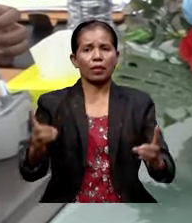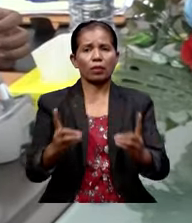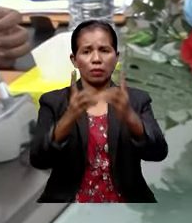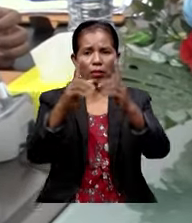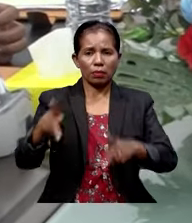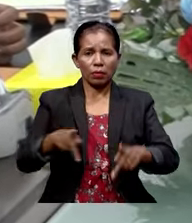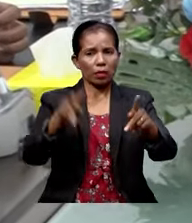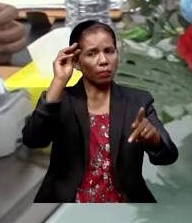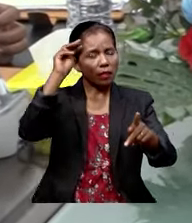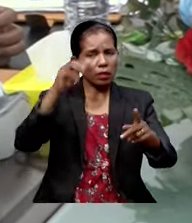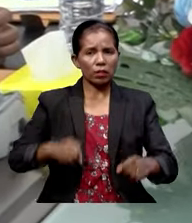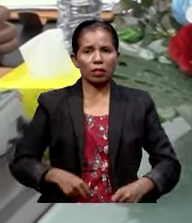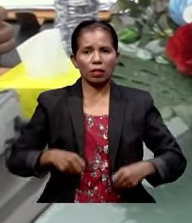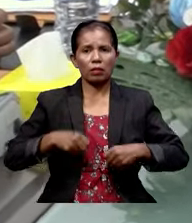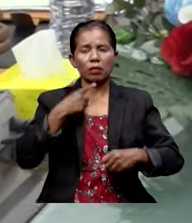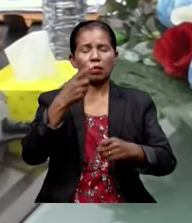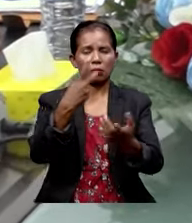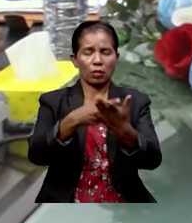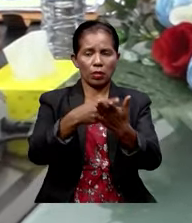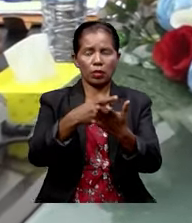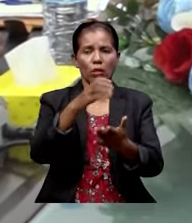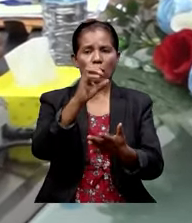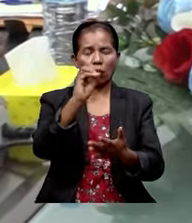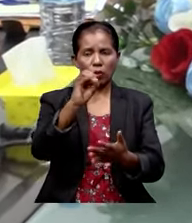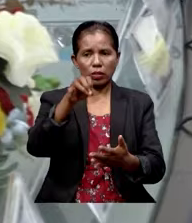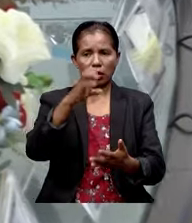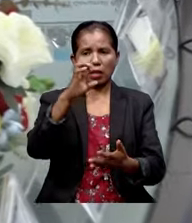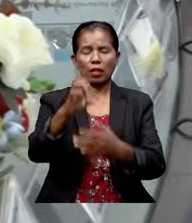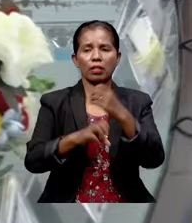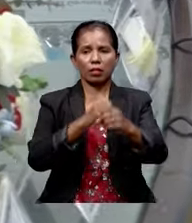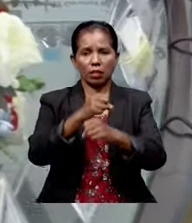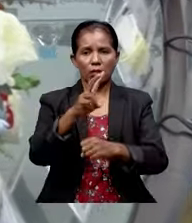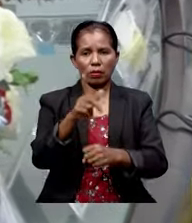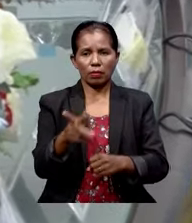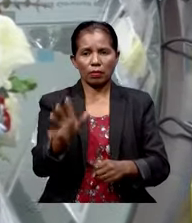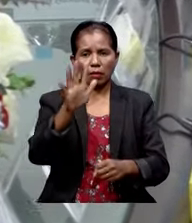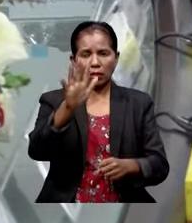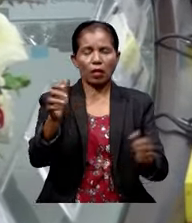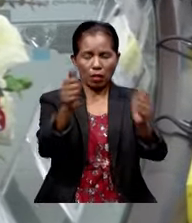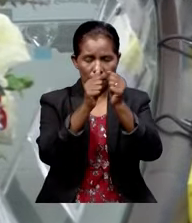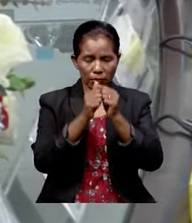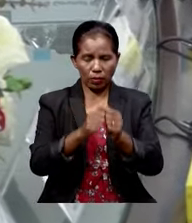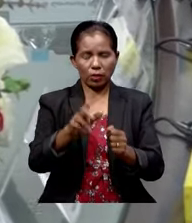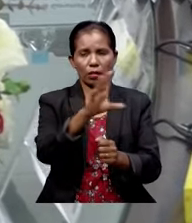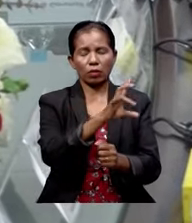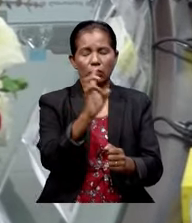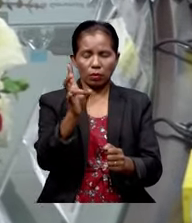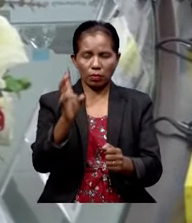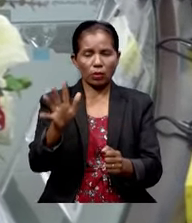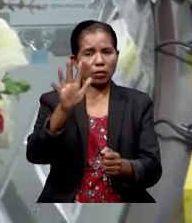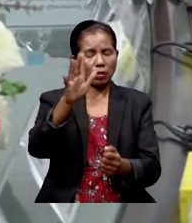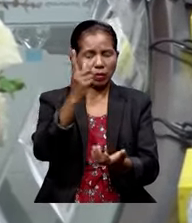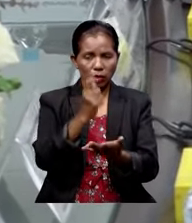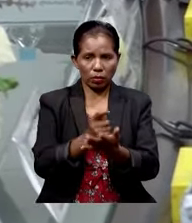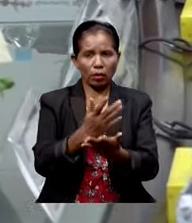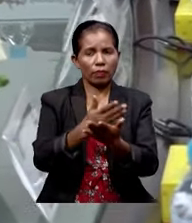né, Ministra Saúde Hateten, proposta Orçamento Geral Estado, Batina Rihun Rua, Ruanulu Resin Lima, Hamutuk Tokon Hitunulu Resin Tolu,